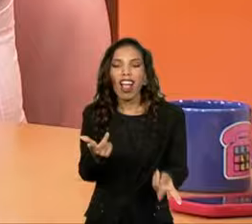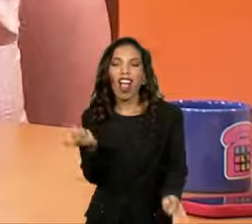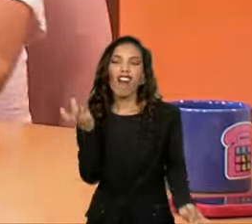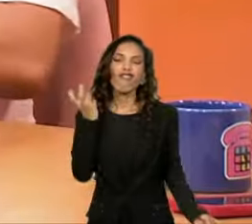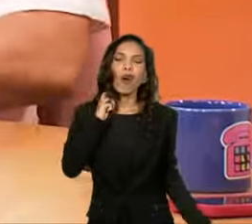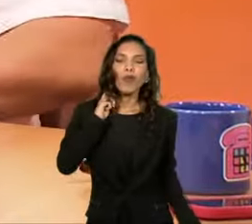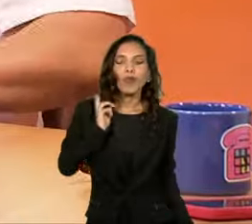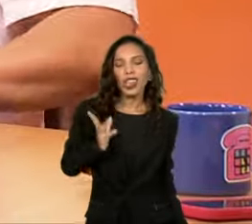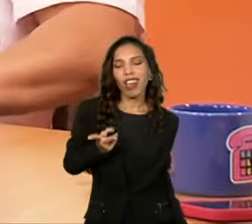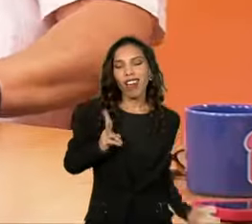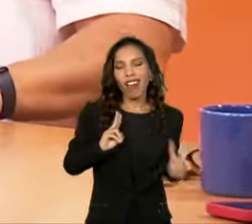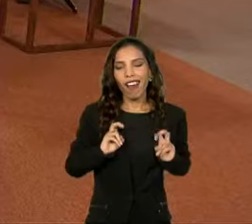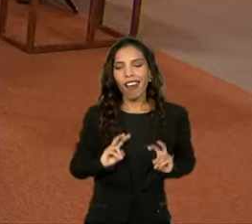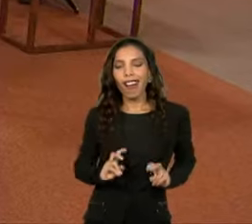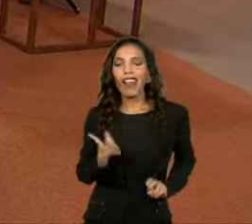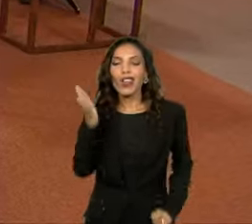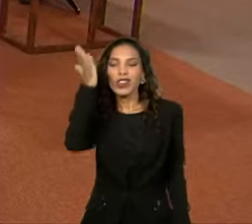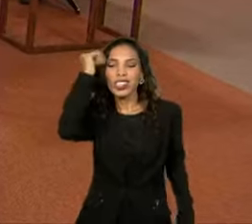estar aqui.